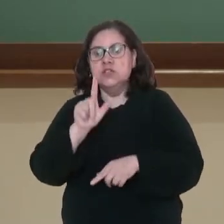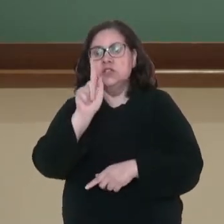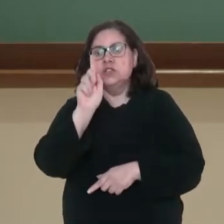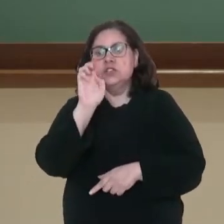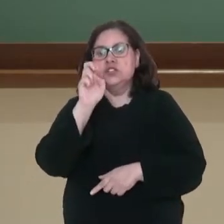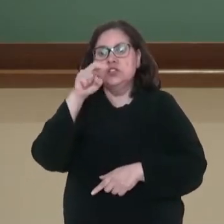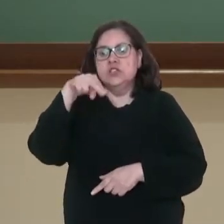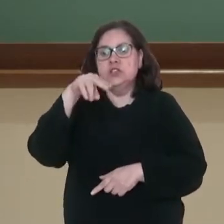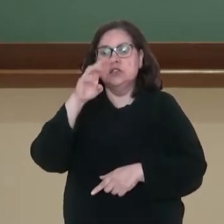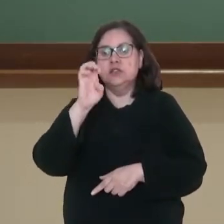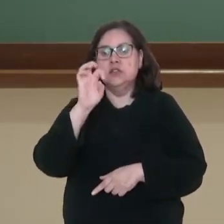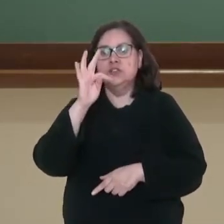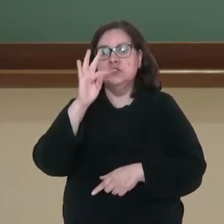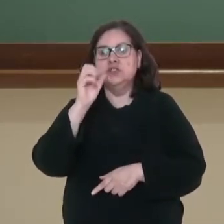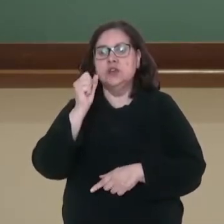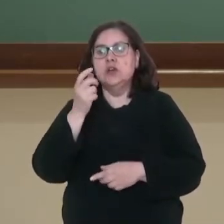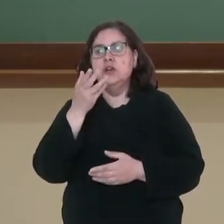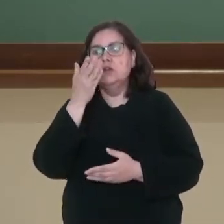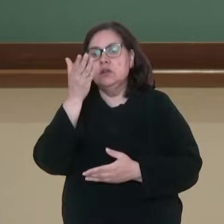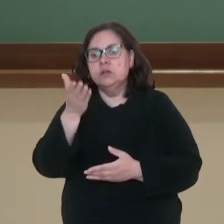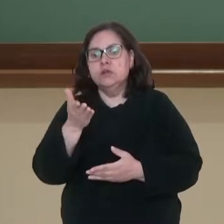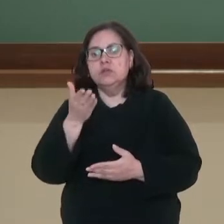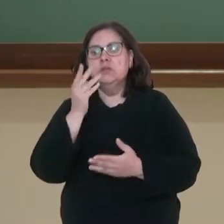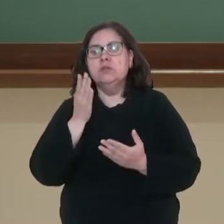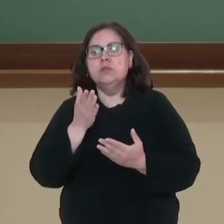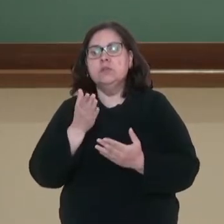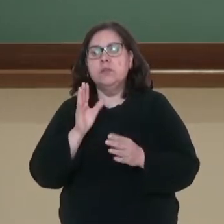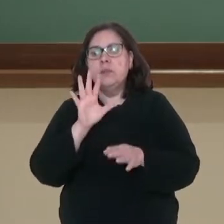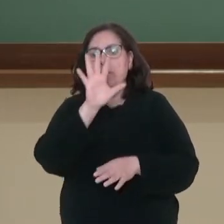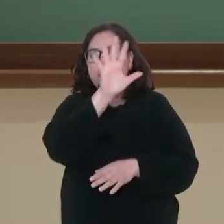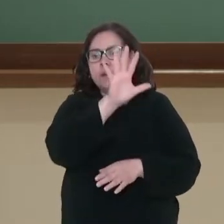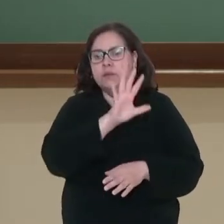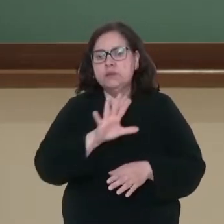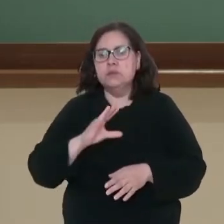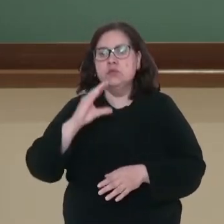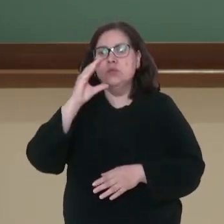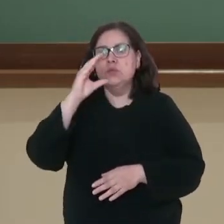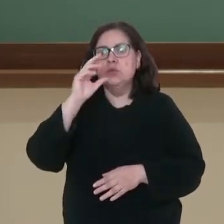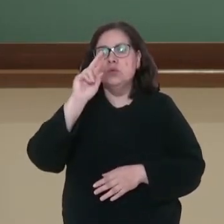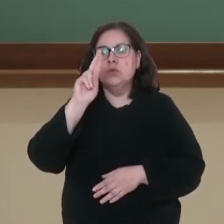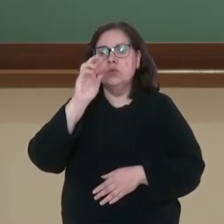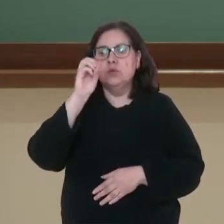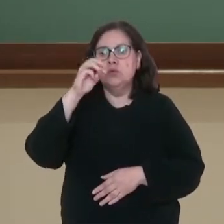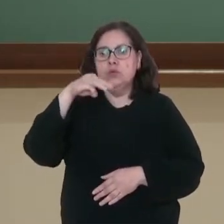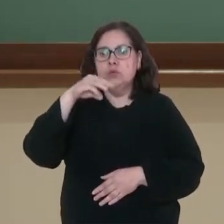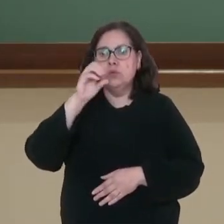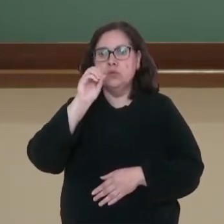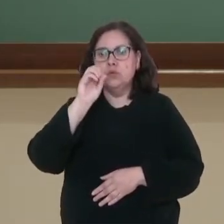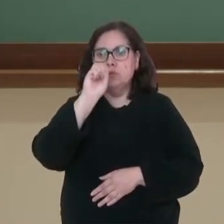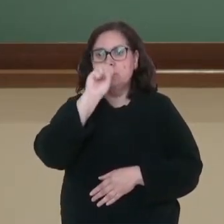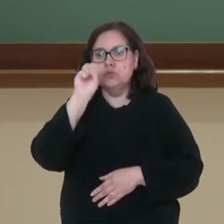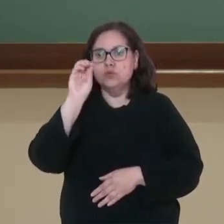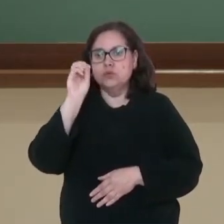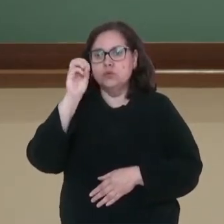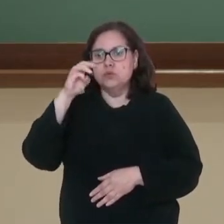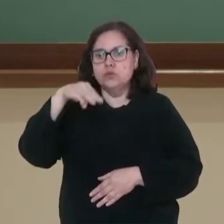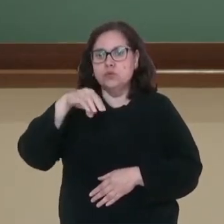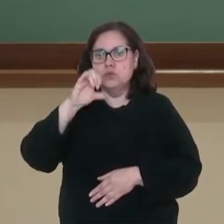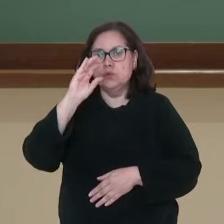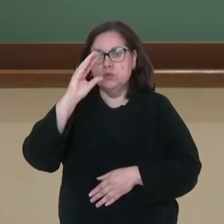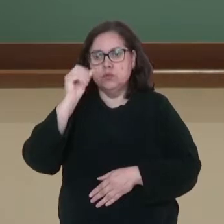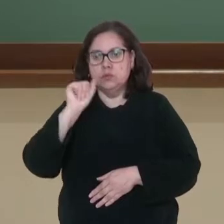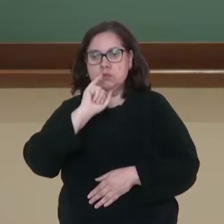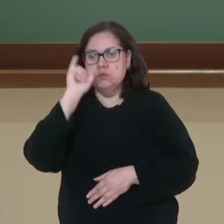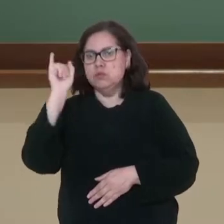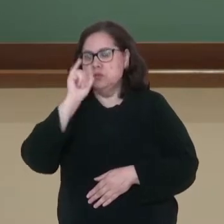genética e trazendo agora para você a parte chamada mapeamento cromossômico, um assunto bem interessante também e